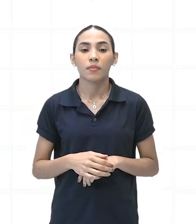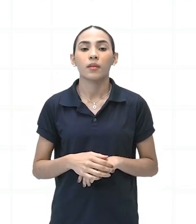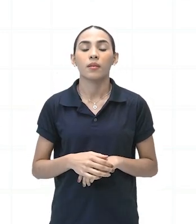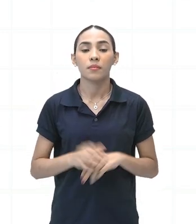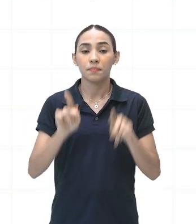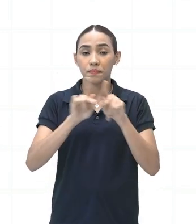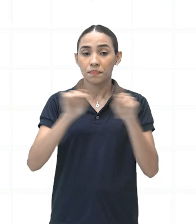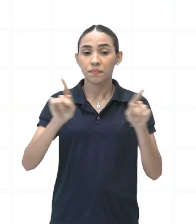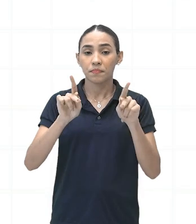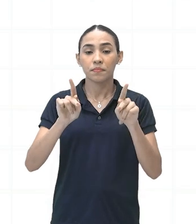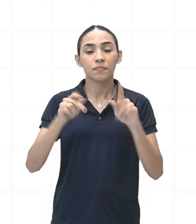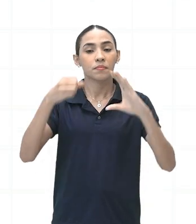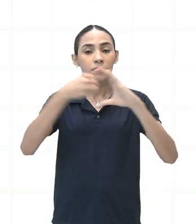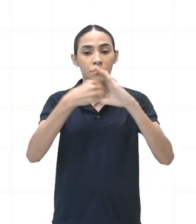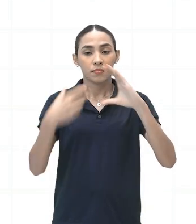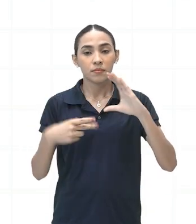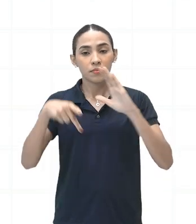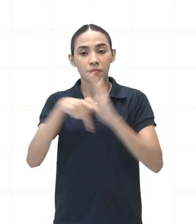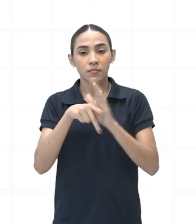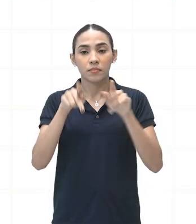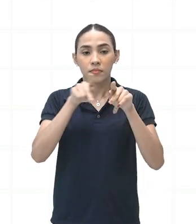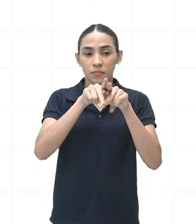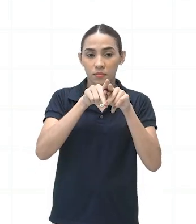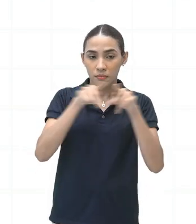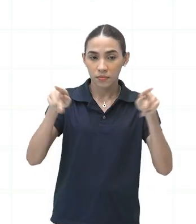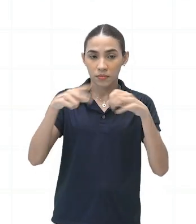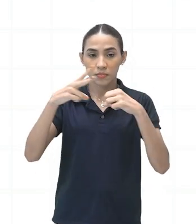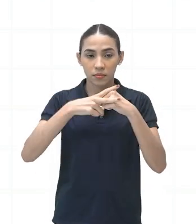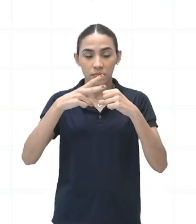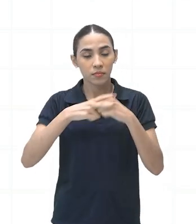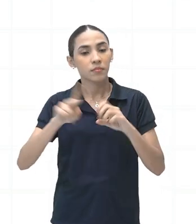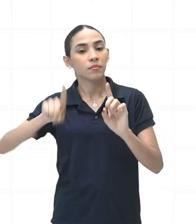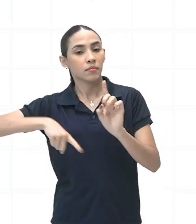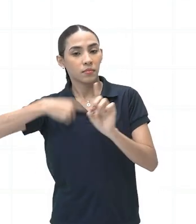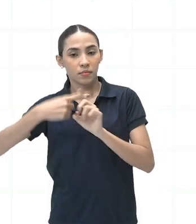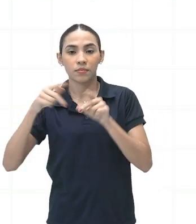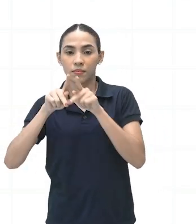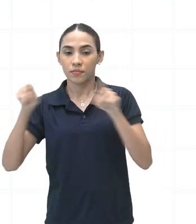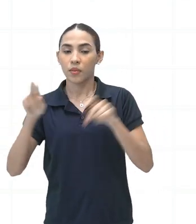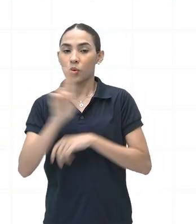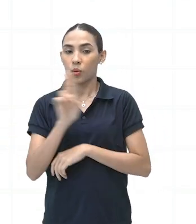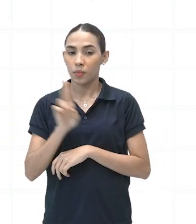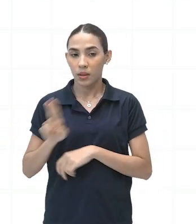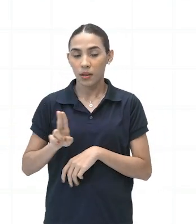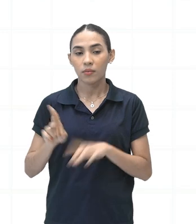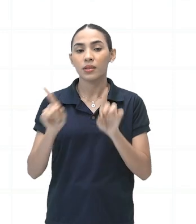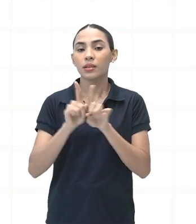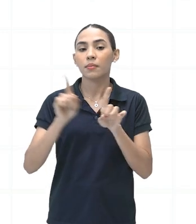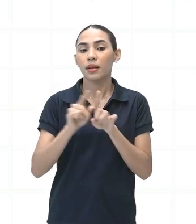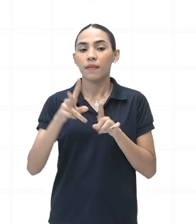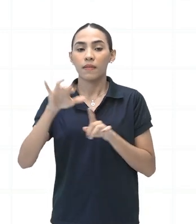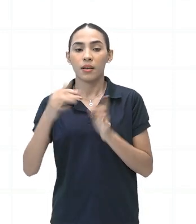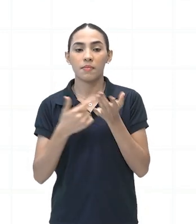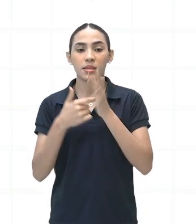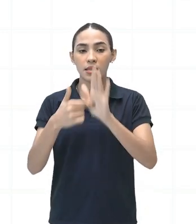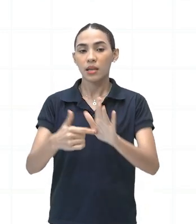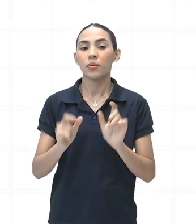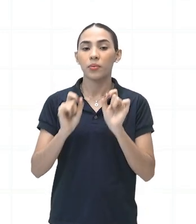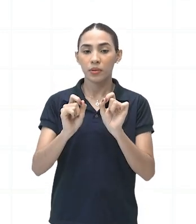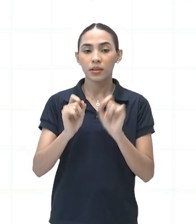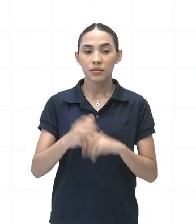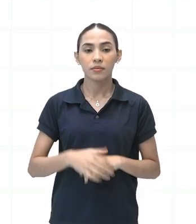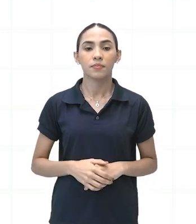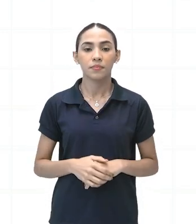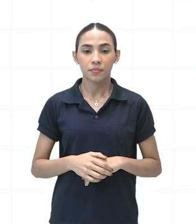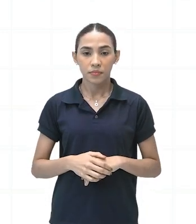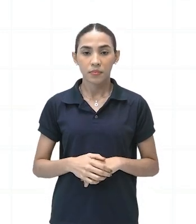Ora, ele reúne as características dos 2 anteriores, do verbal e do nominal. E ele vai, então, fazer o quê?